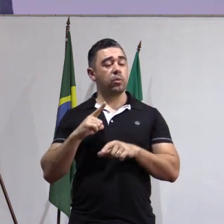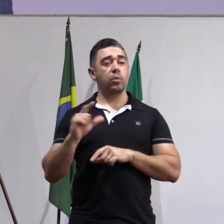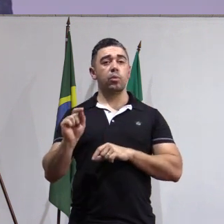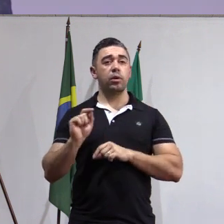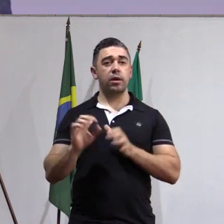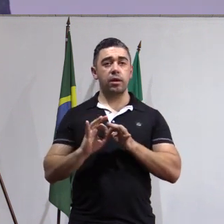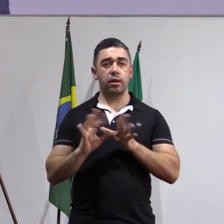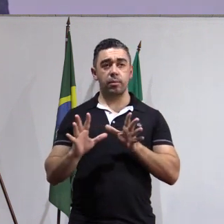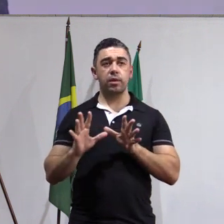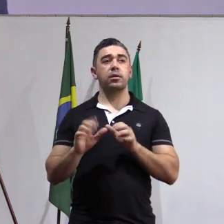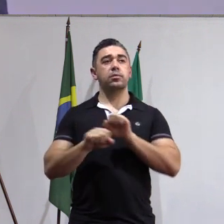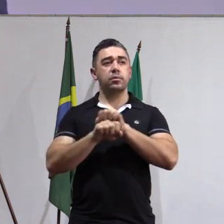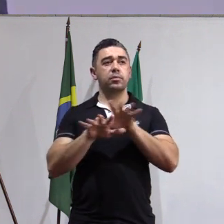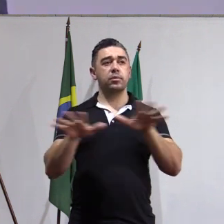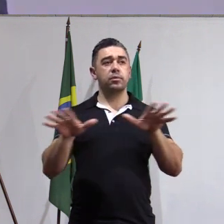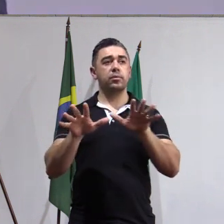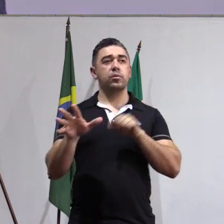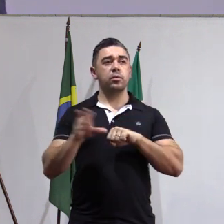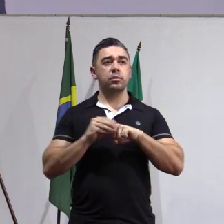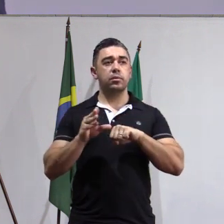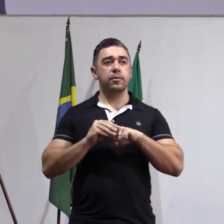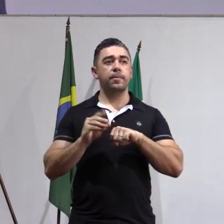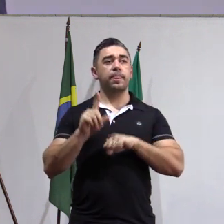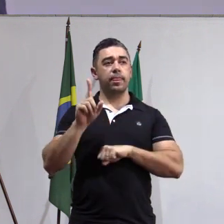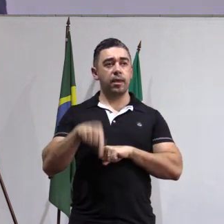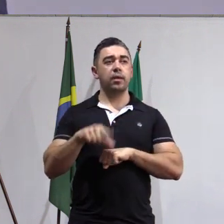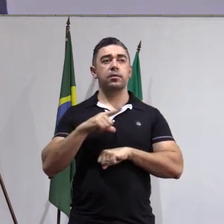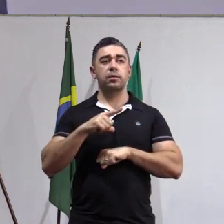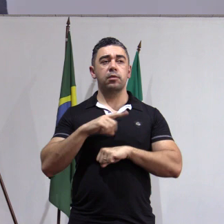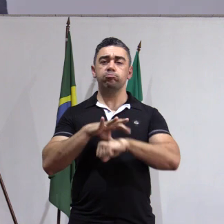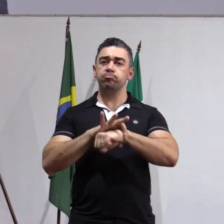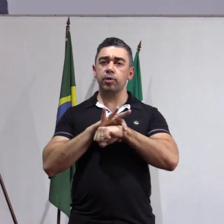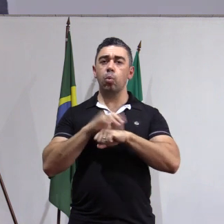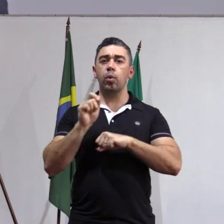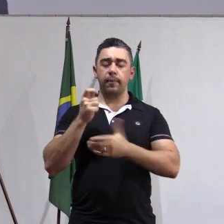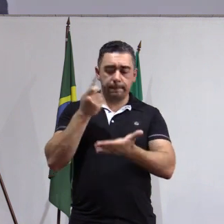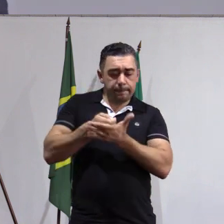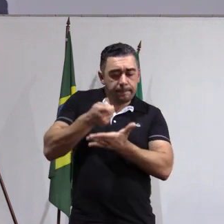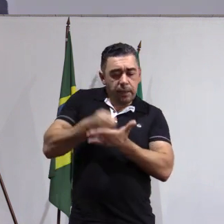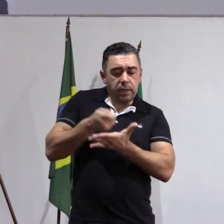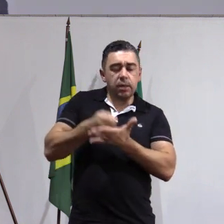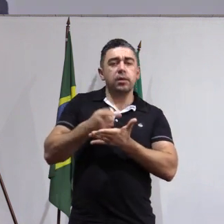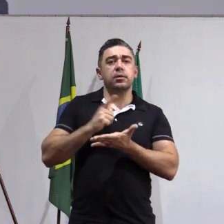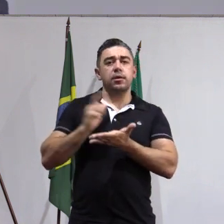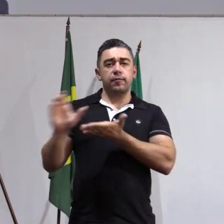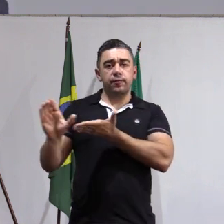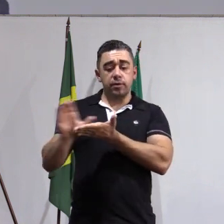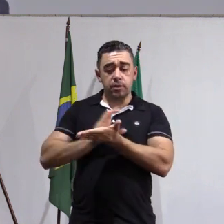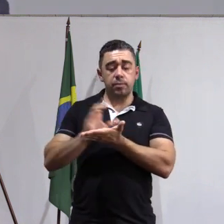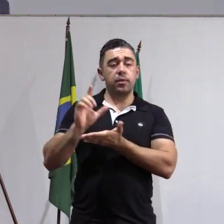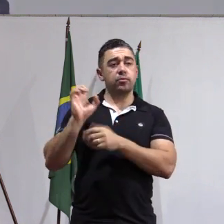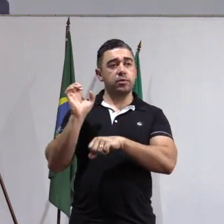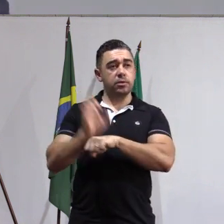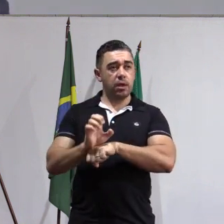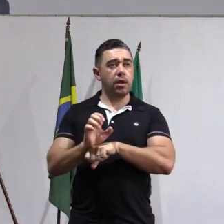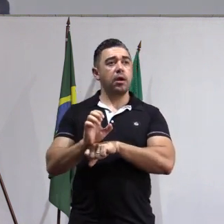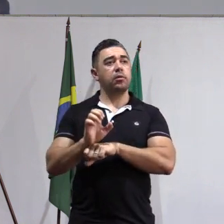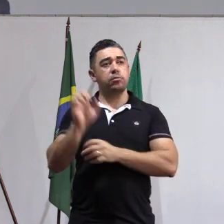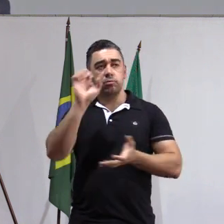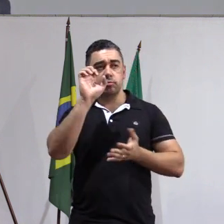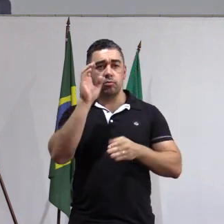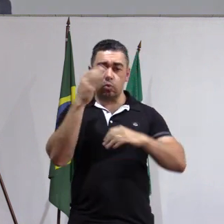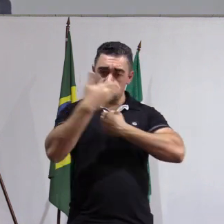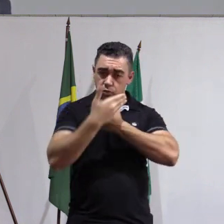na produção e disseminação do conhecimento é garantido pela obrigatoriedade de financiamento por parte do Estado e por um